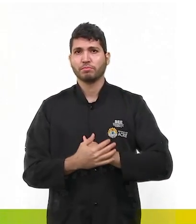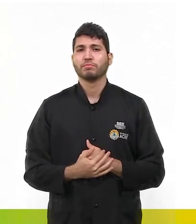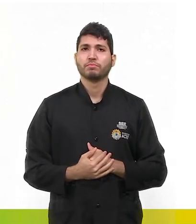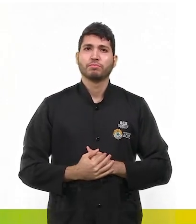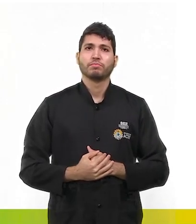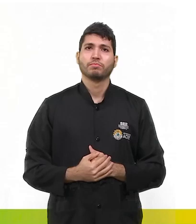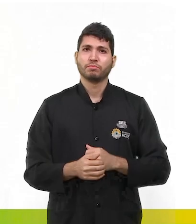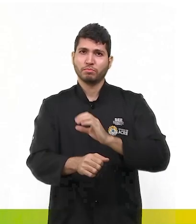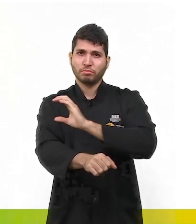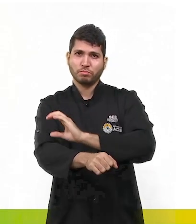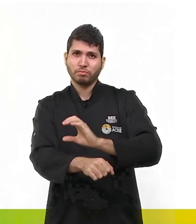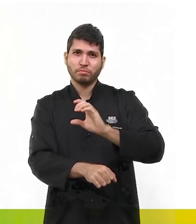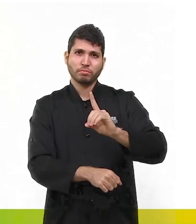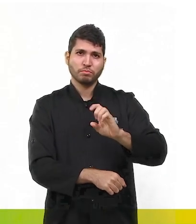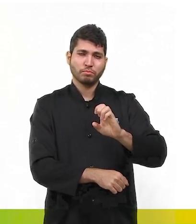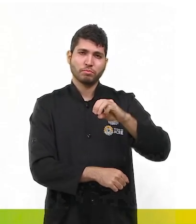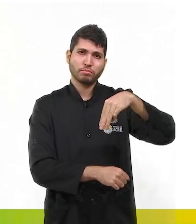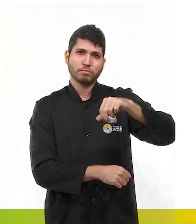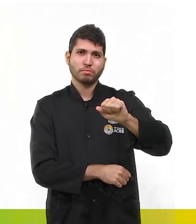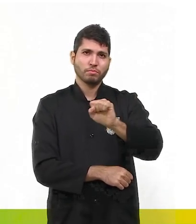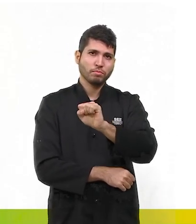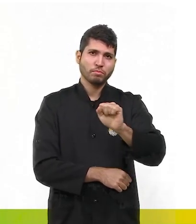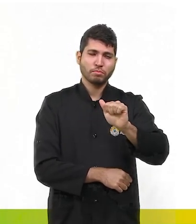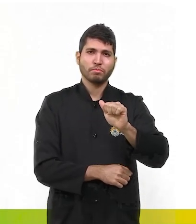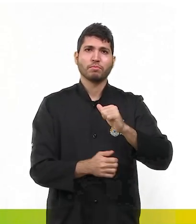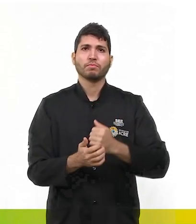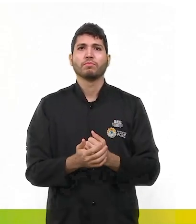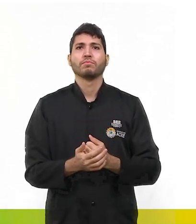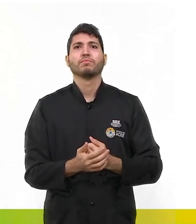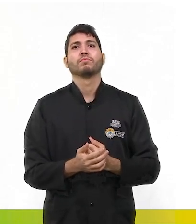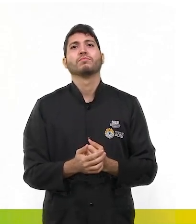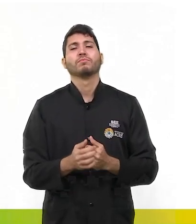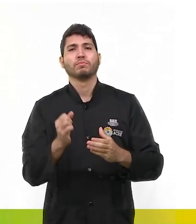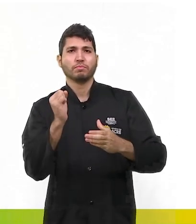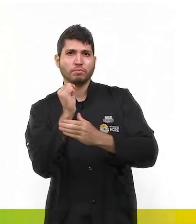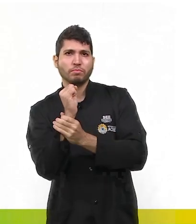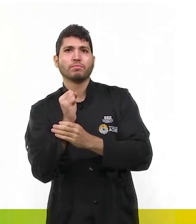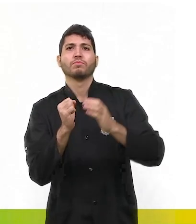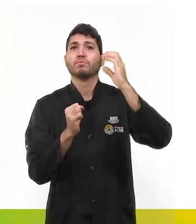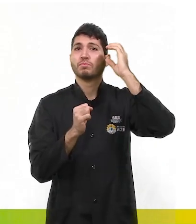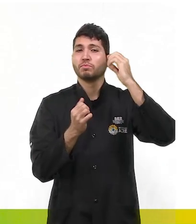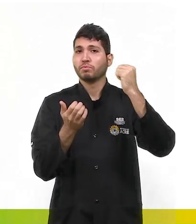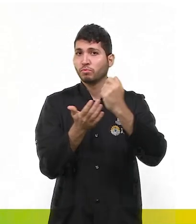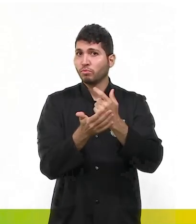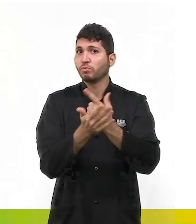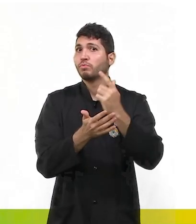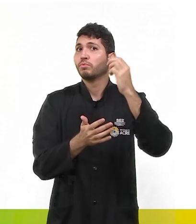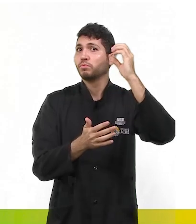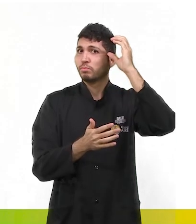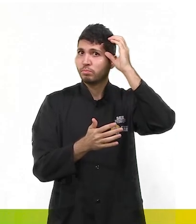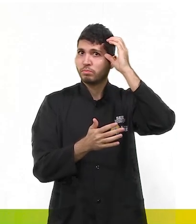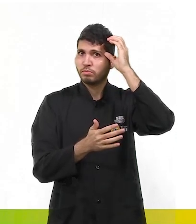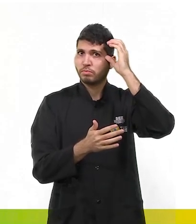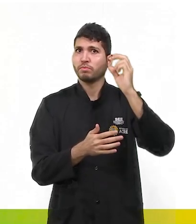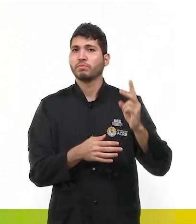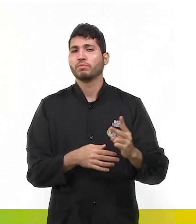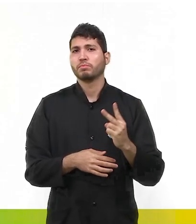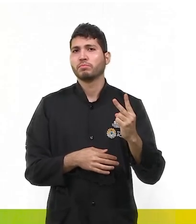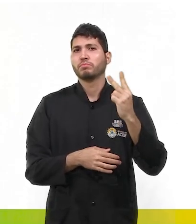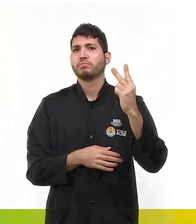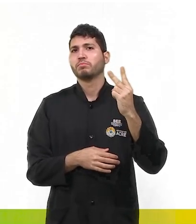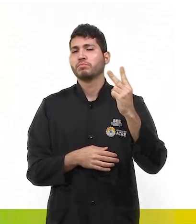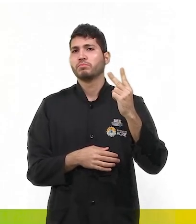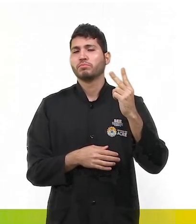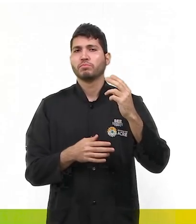A cultura de massa promove o consumo consciente e valoriza a diversidade cultural. Errado,